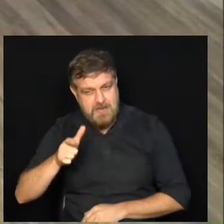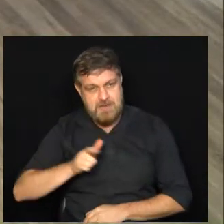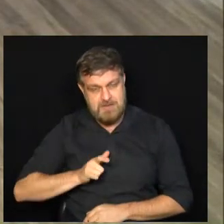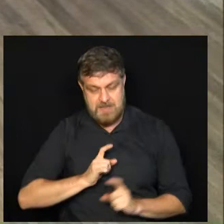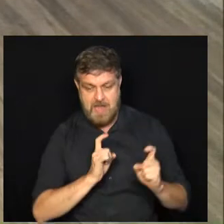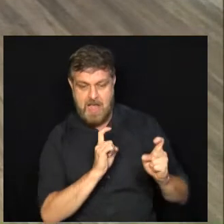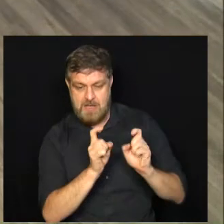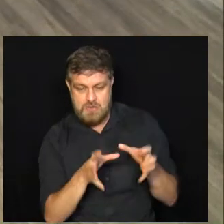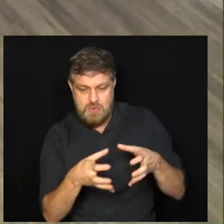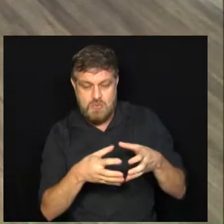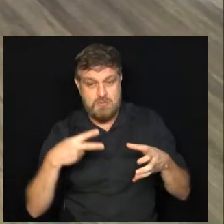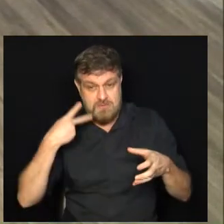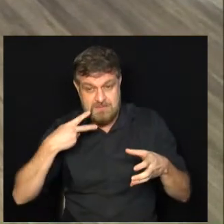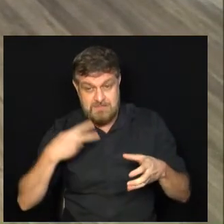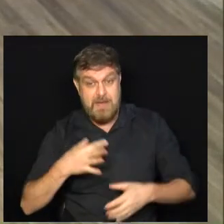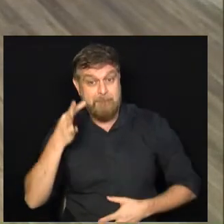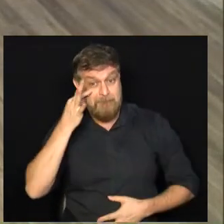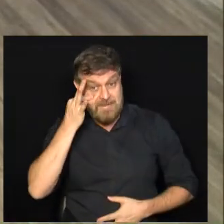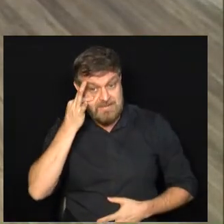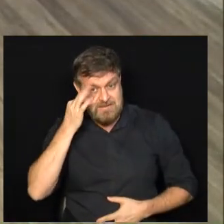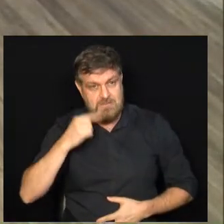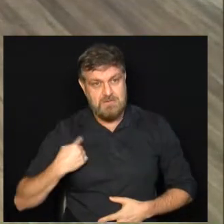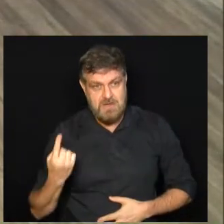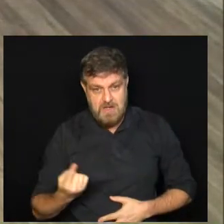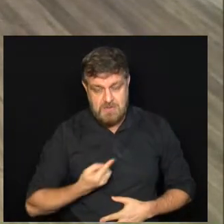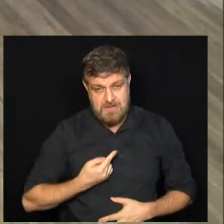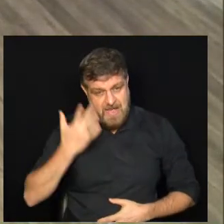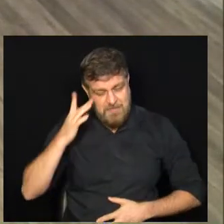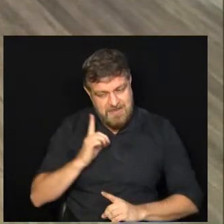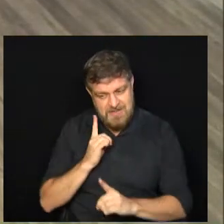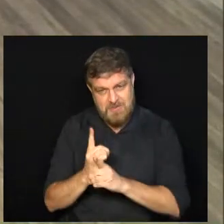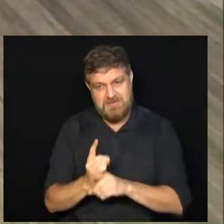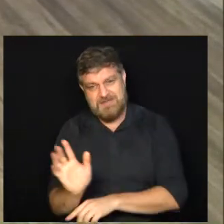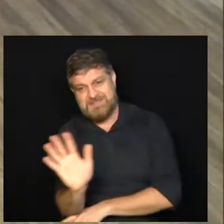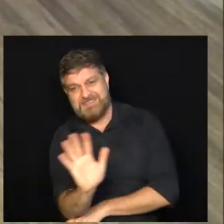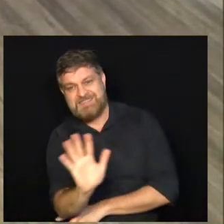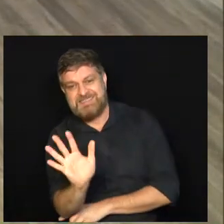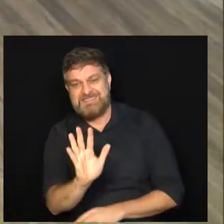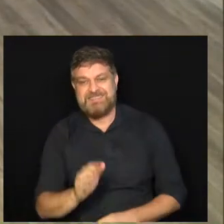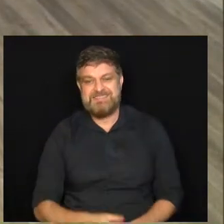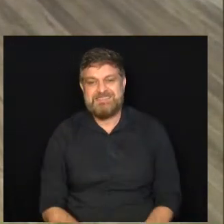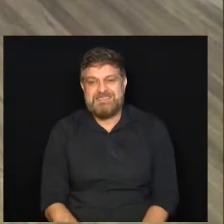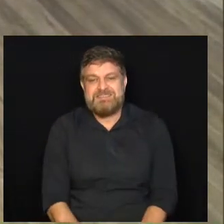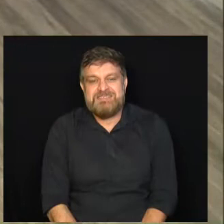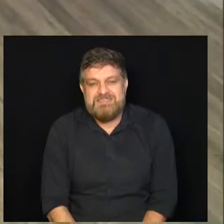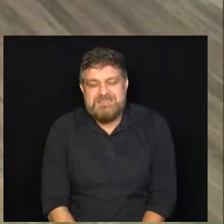as reuniões das comissões ao vivo e nos vemos amanhã, hein? Até lá, tchau, tchau!